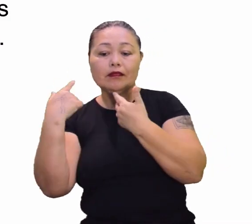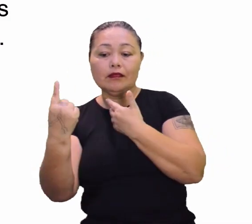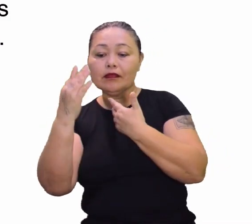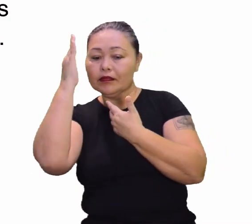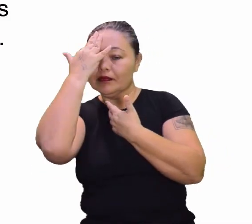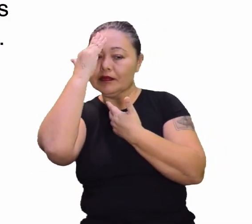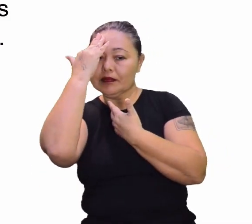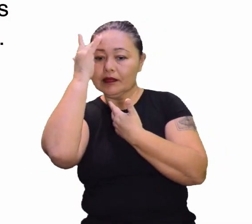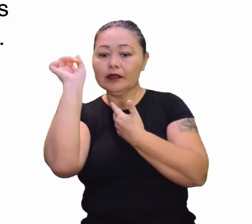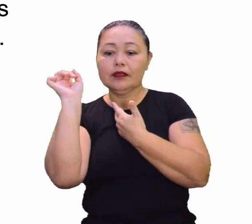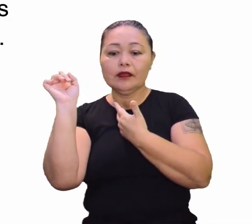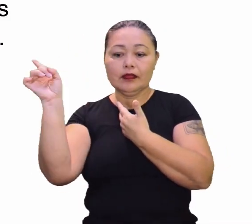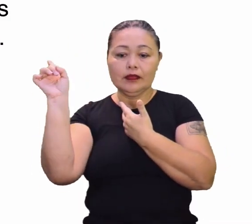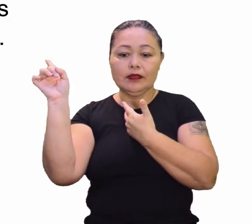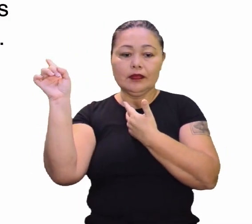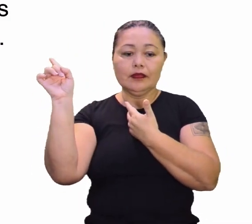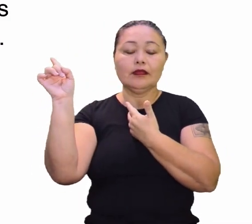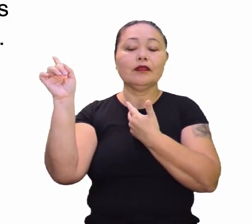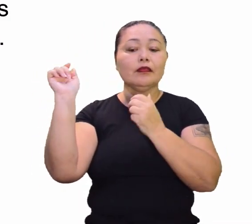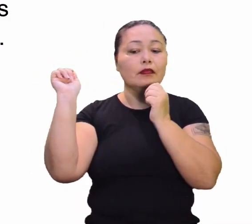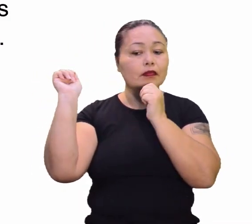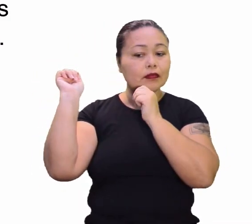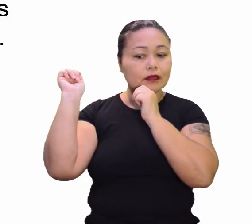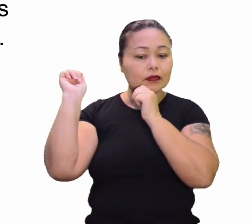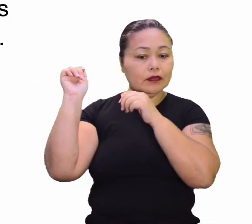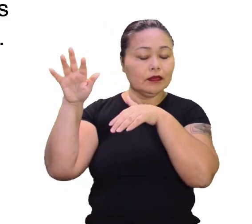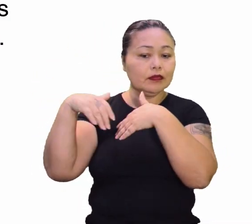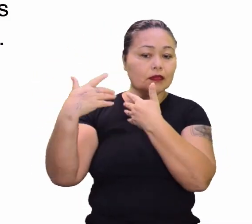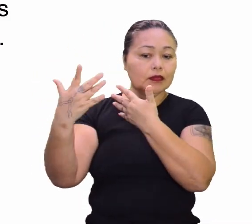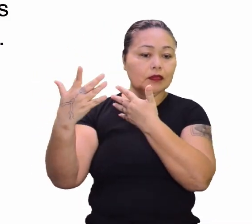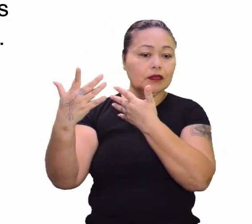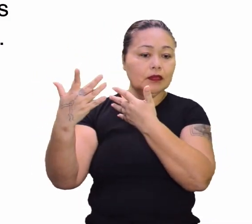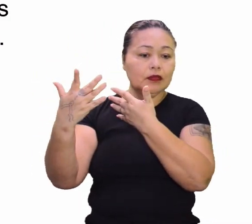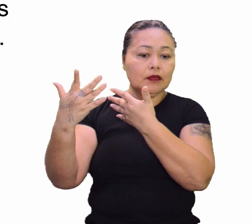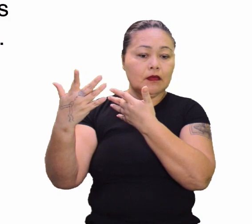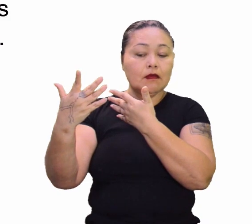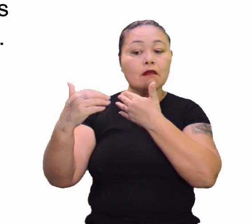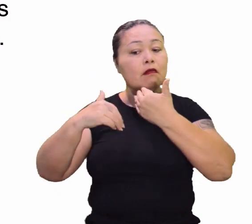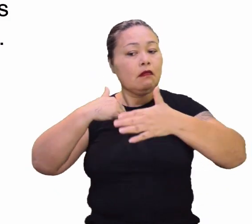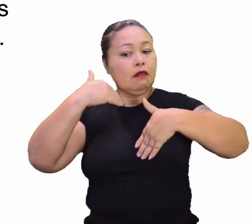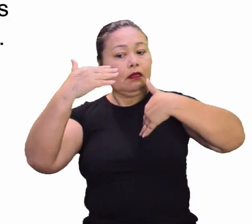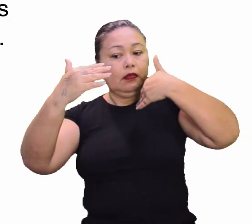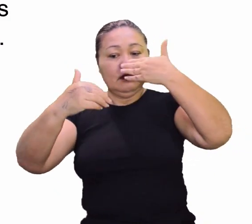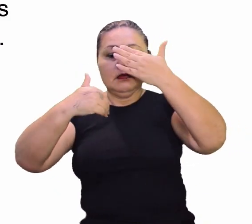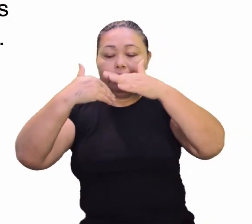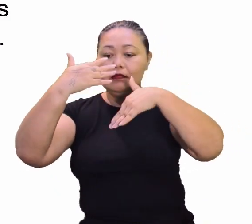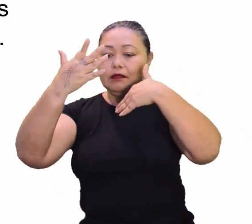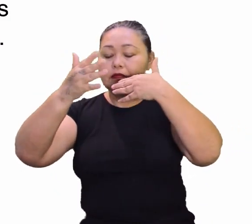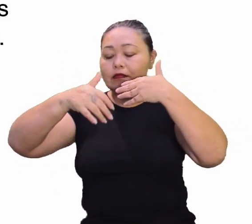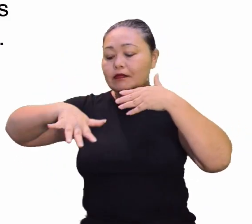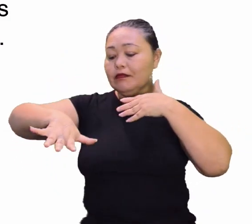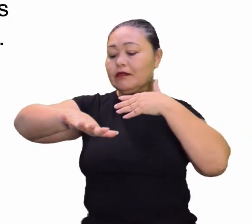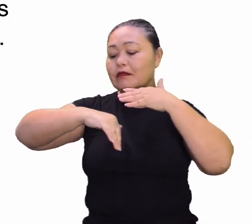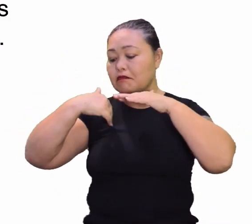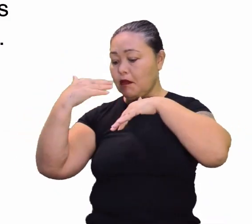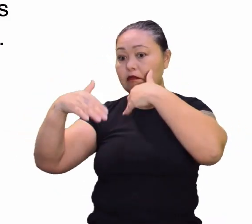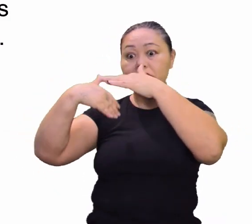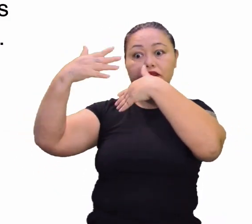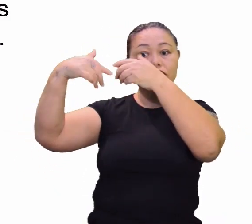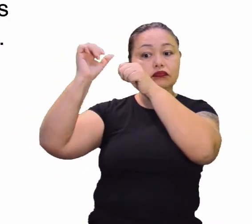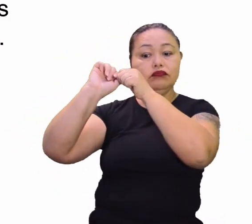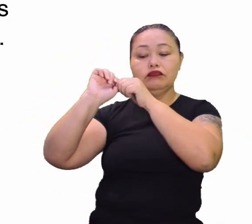gente entende que isso aqui traz a evolução de uma região,